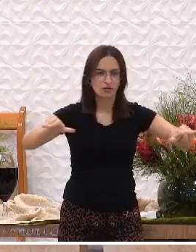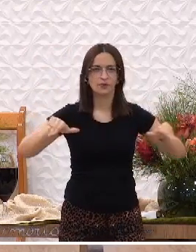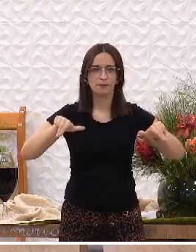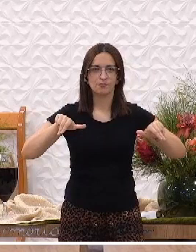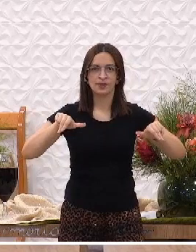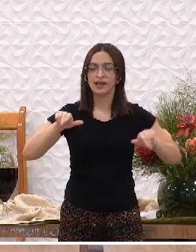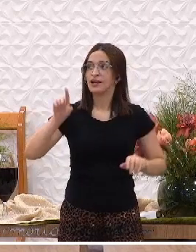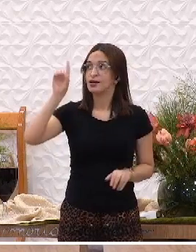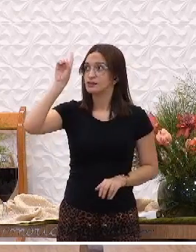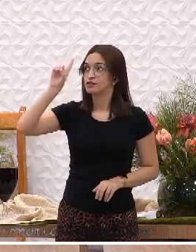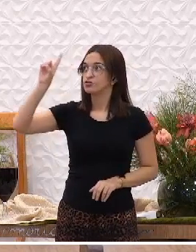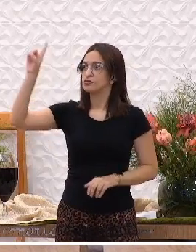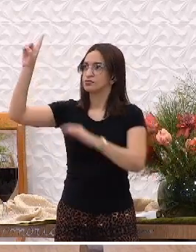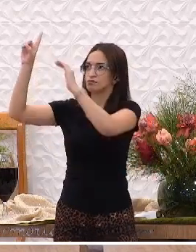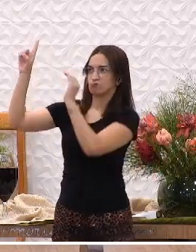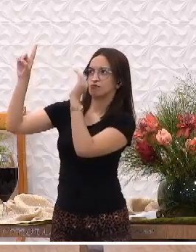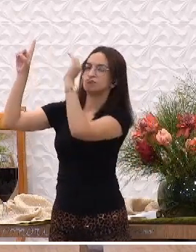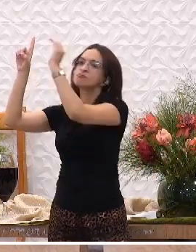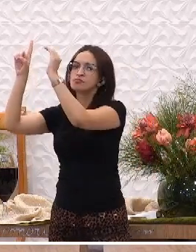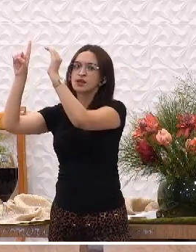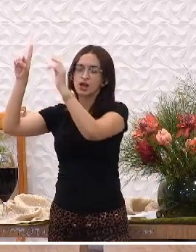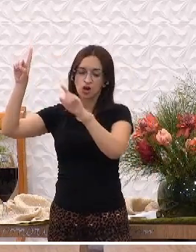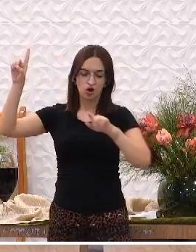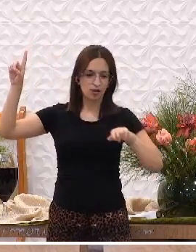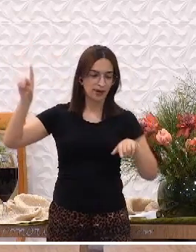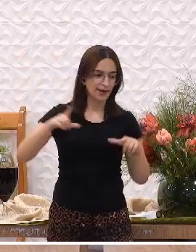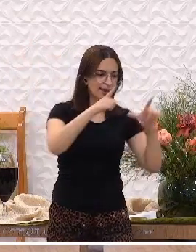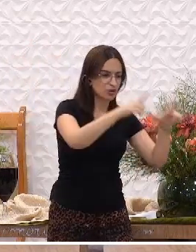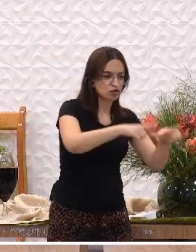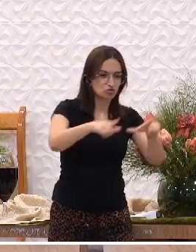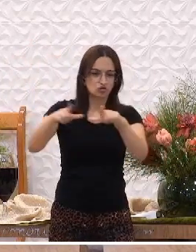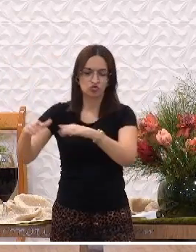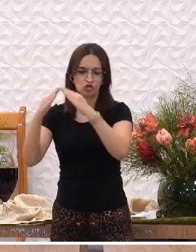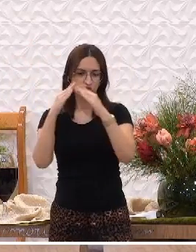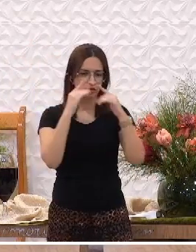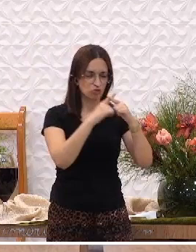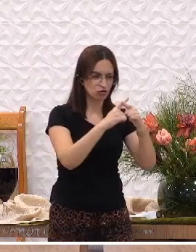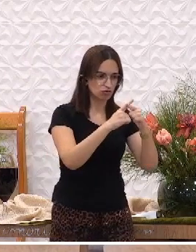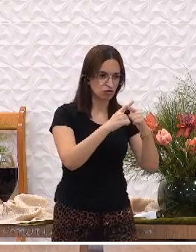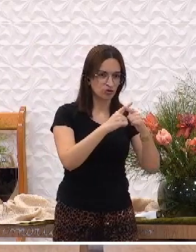cabeça e a igreja é o corpo. E aí eu vou abrir aqui em João